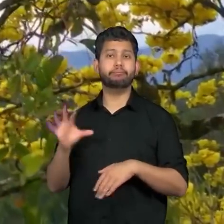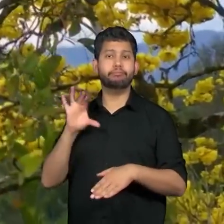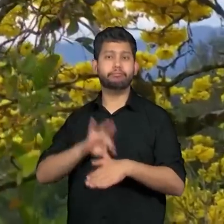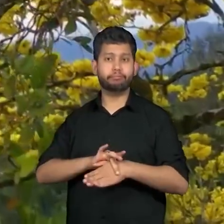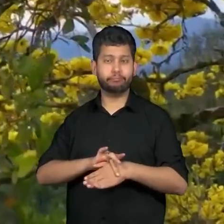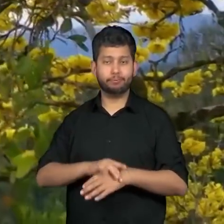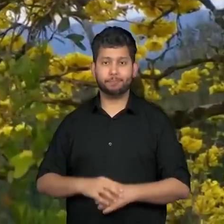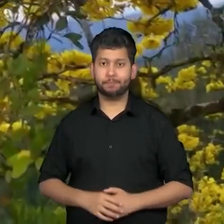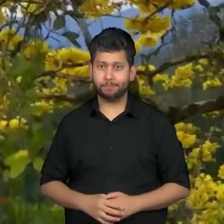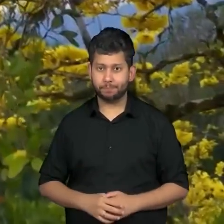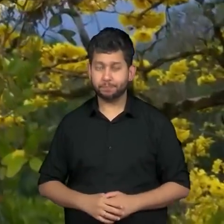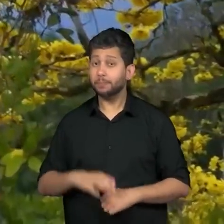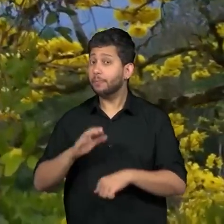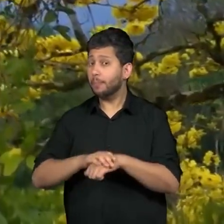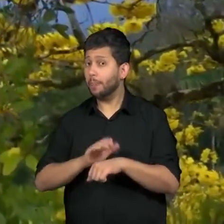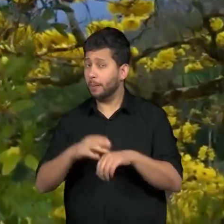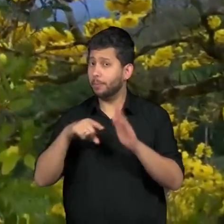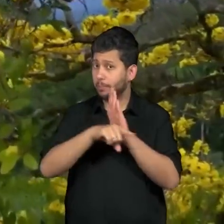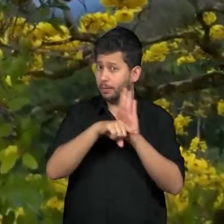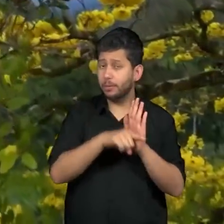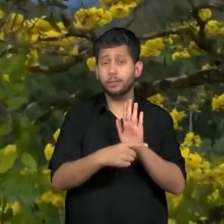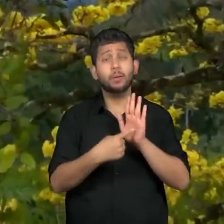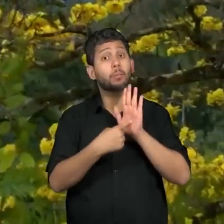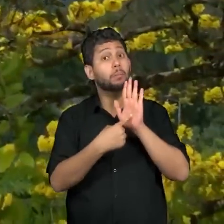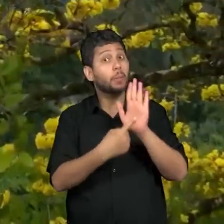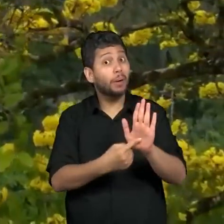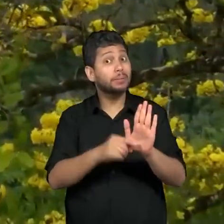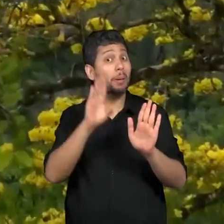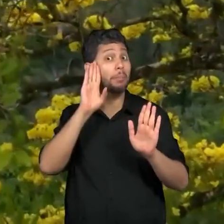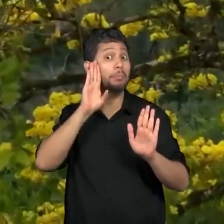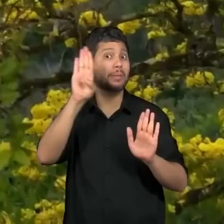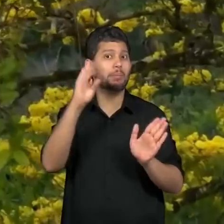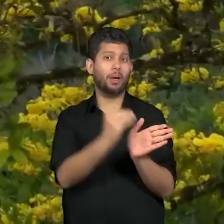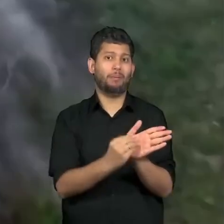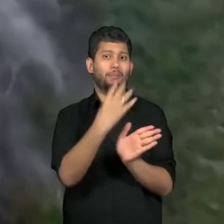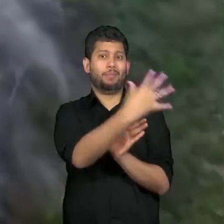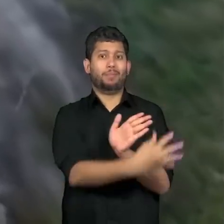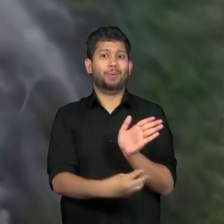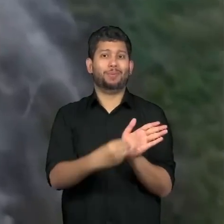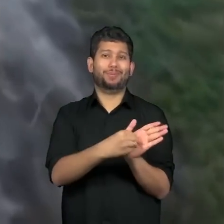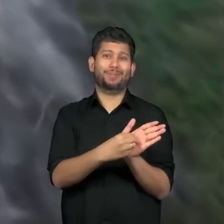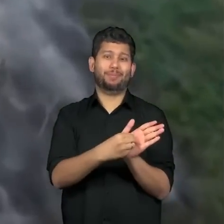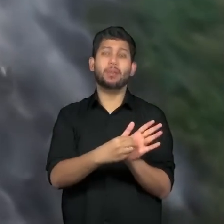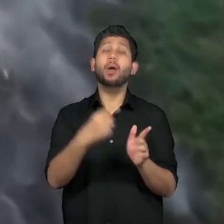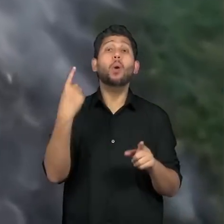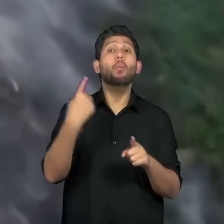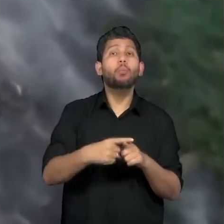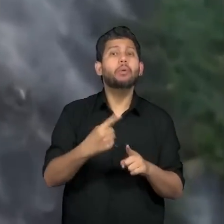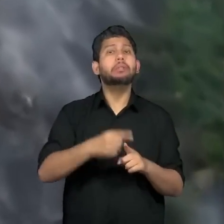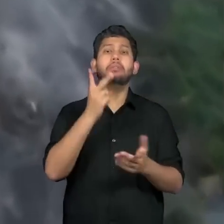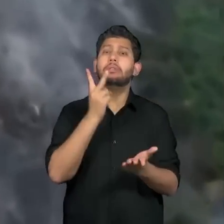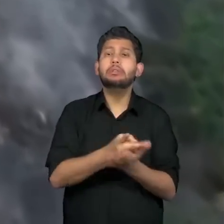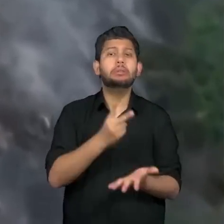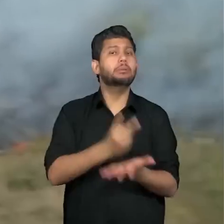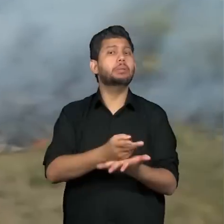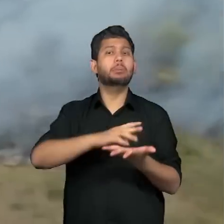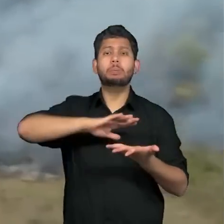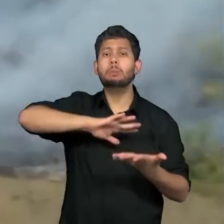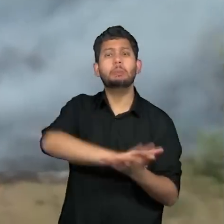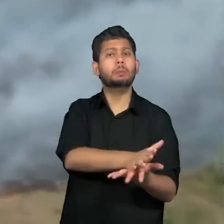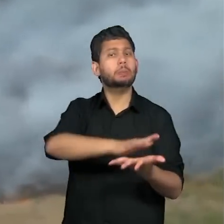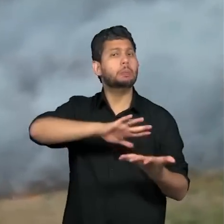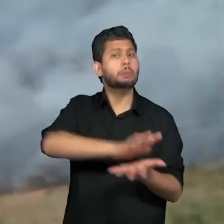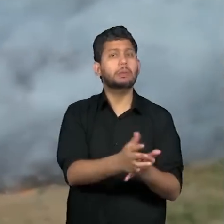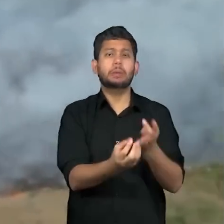O estudo aponta ainda para a posição de destaque da Amazônia no debate, já que os constantes ataques contra a